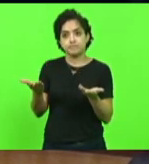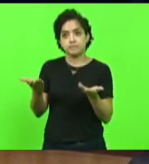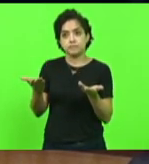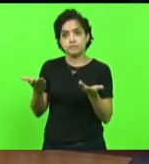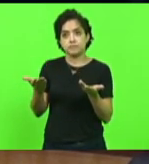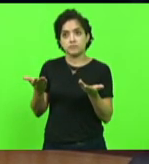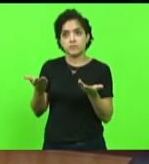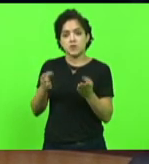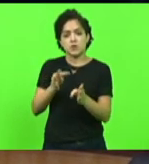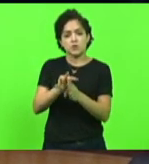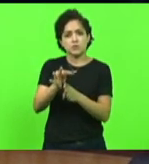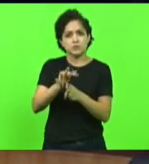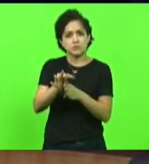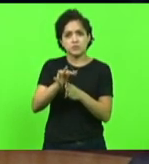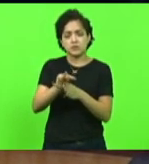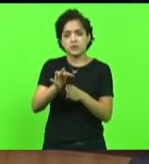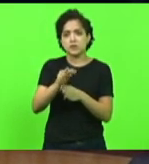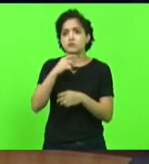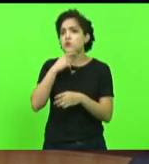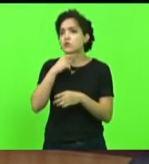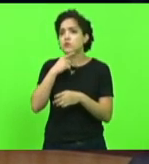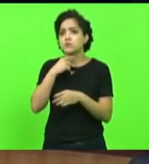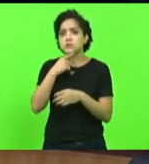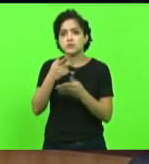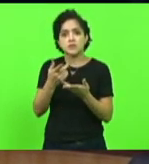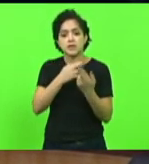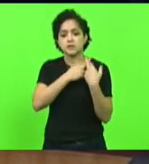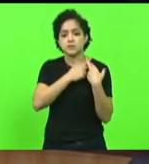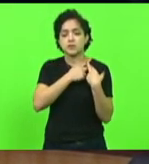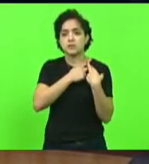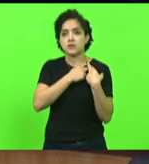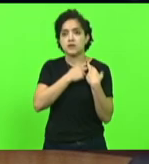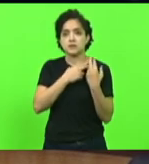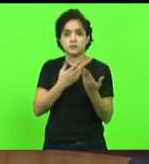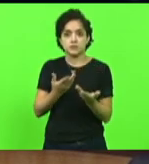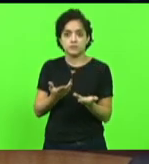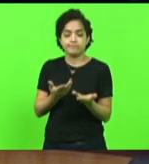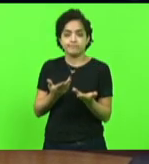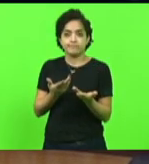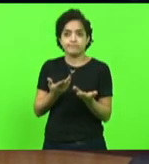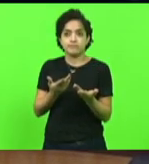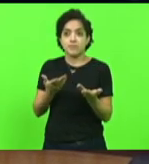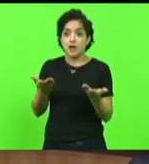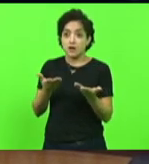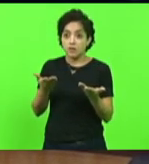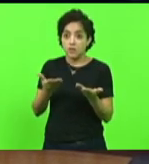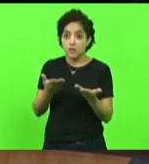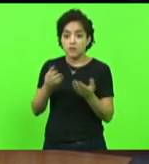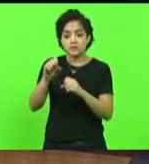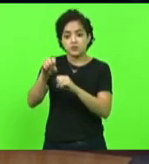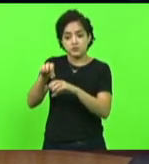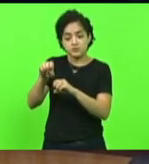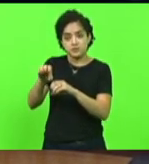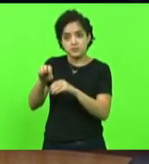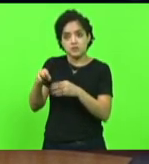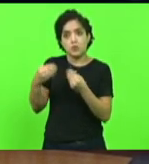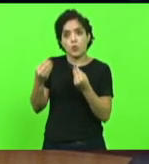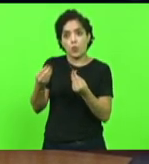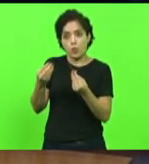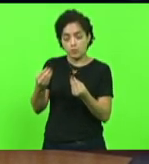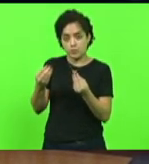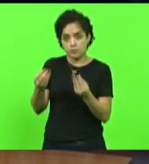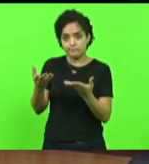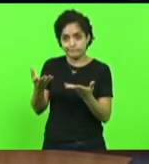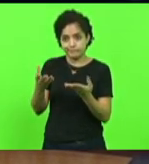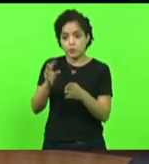Conselho Tutelar hoje não consegue dar conta das suas funções enquanto escola, enquanto instituição de ensino. Como é que um Conselheiro